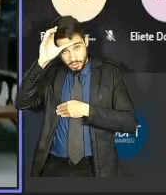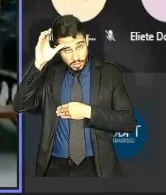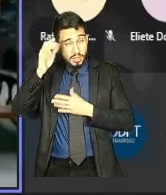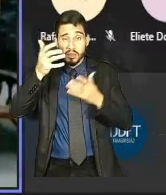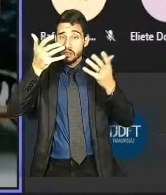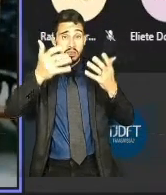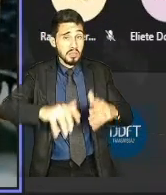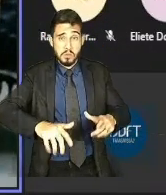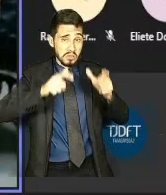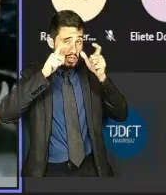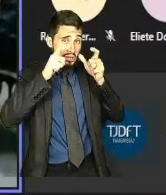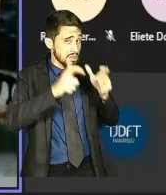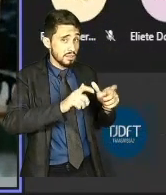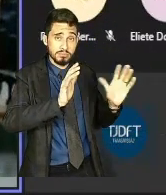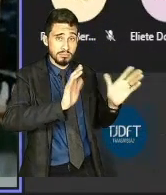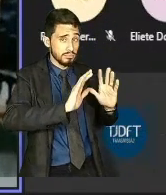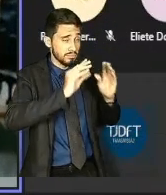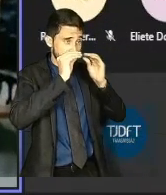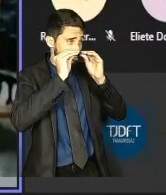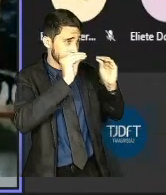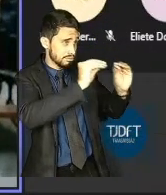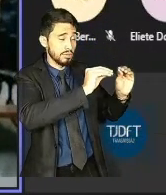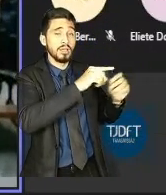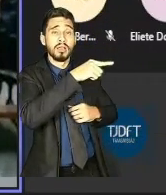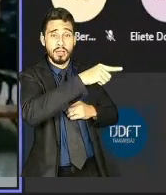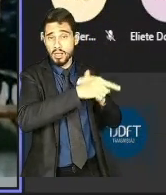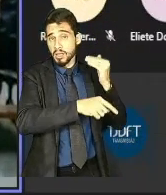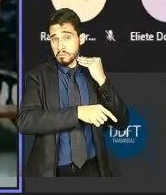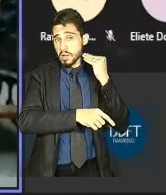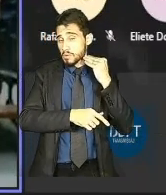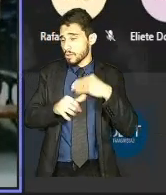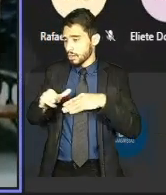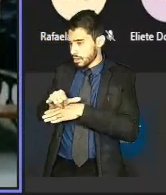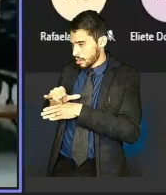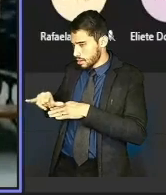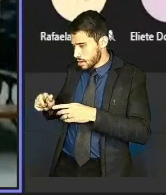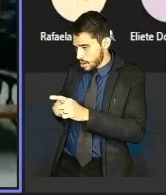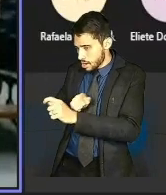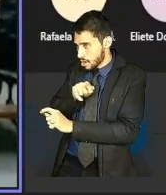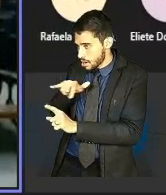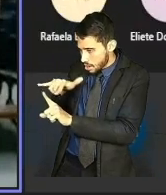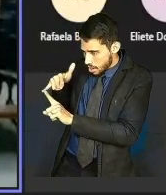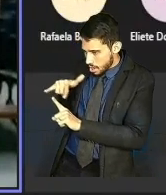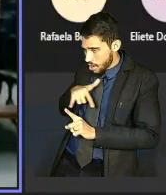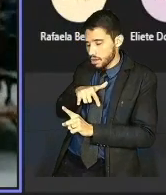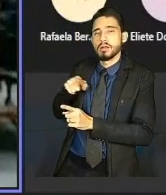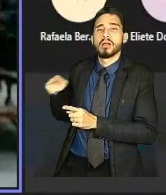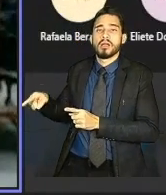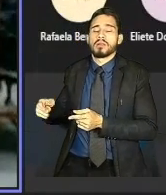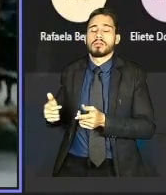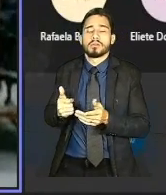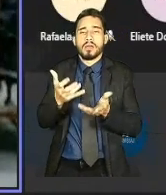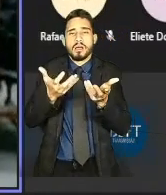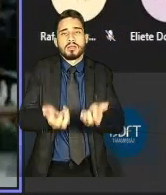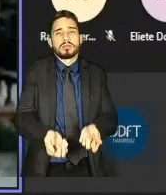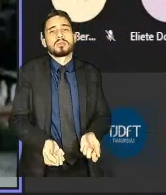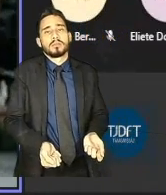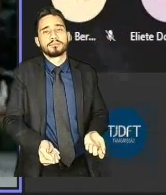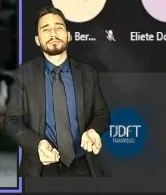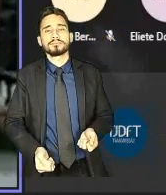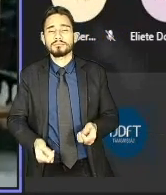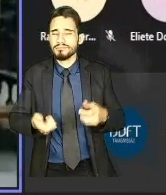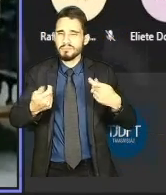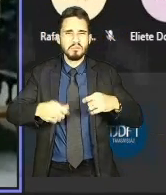tinha interesse, e aí vem a responsabilidade objetiva, tão determinada na súmula 479.